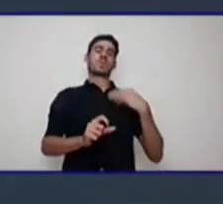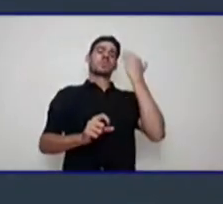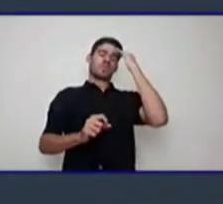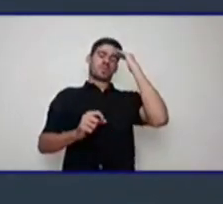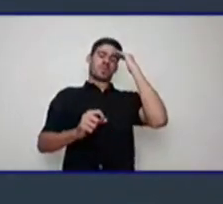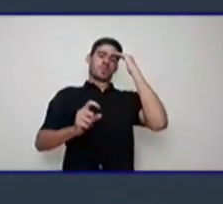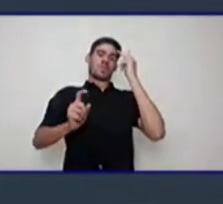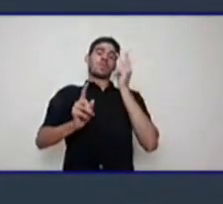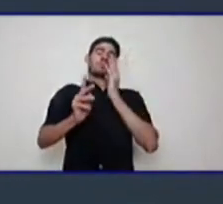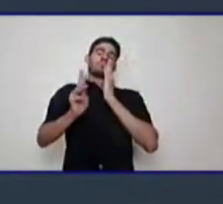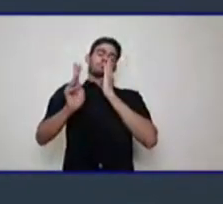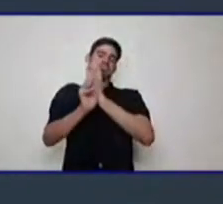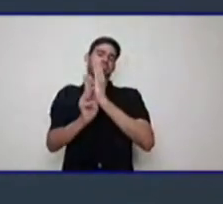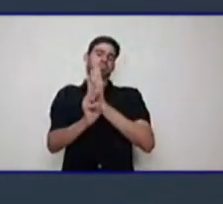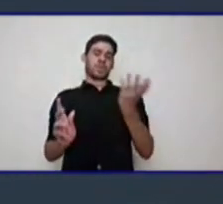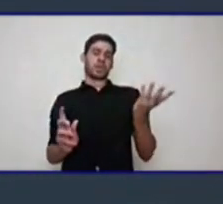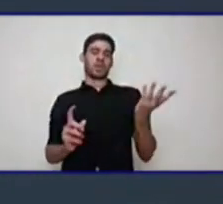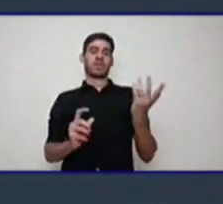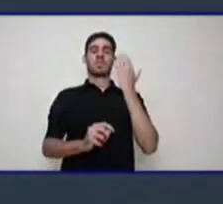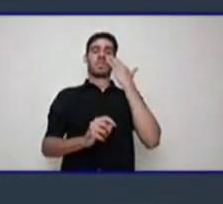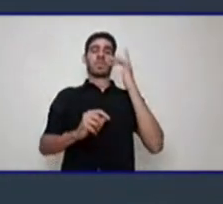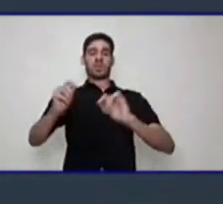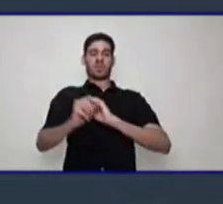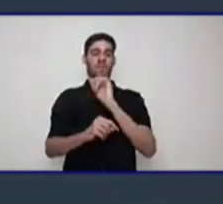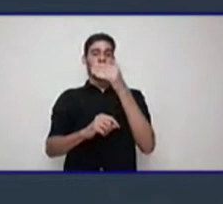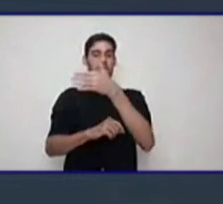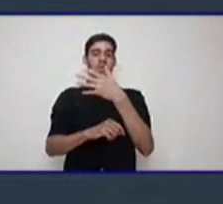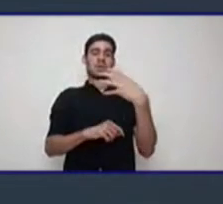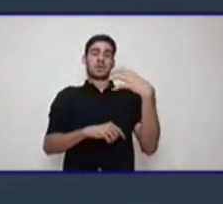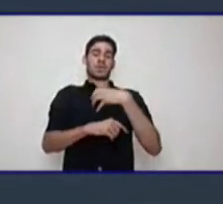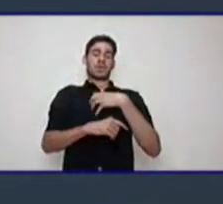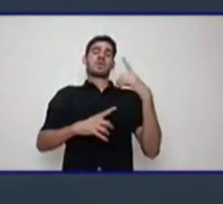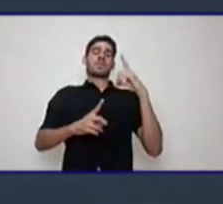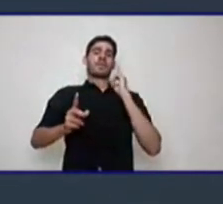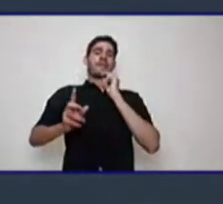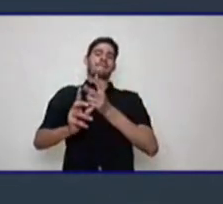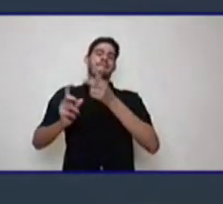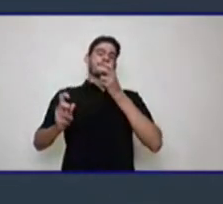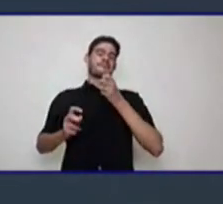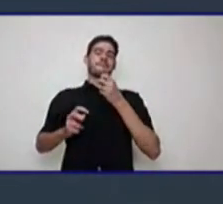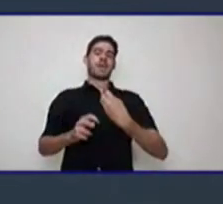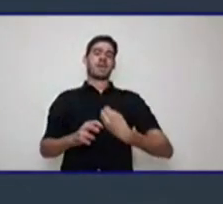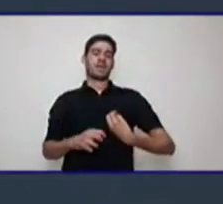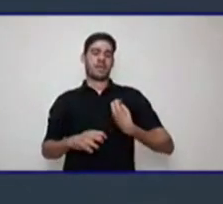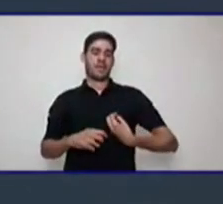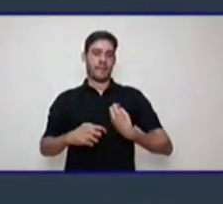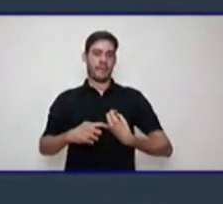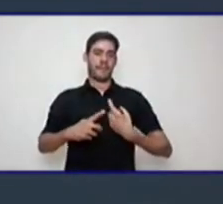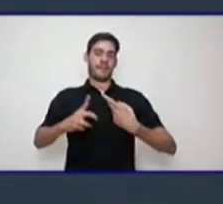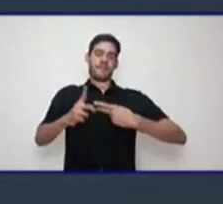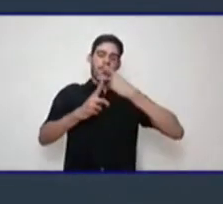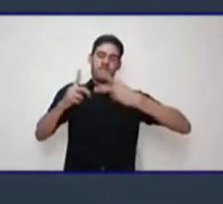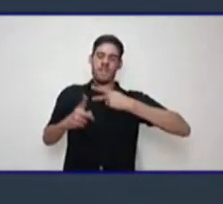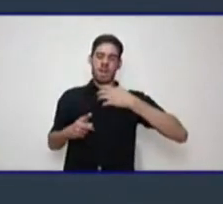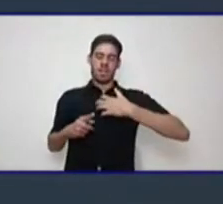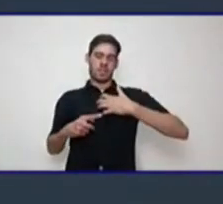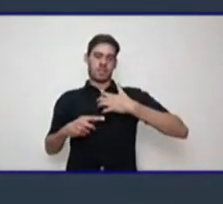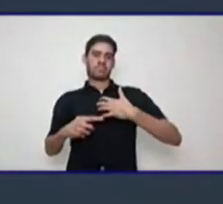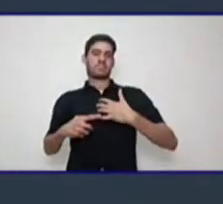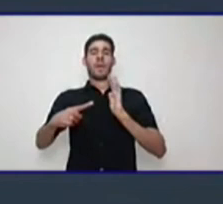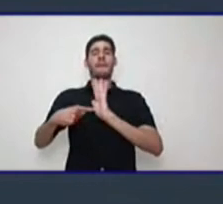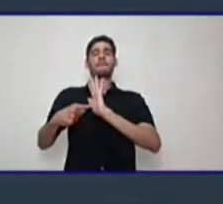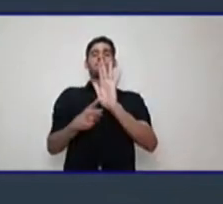mesma forma, entendo que no caso está constatada a presença de discurso de ódio,